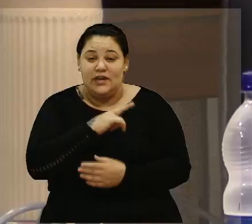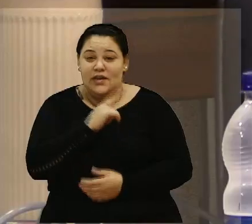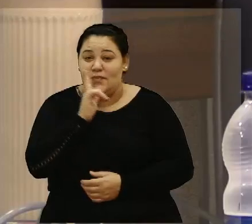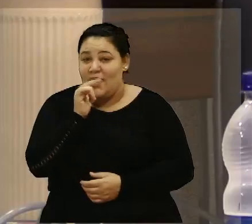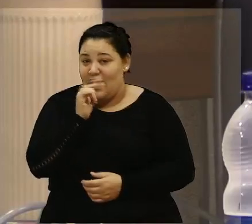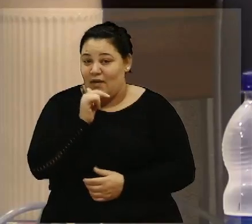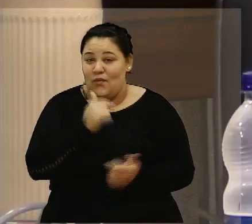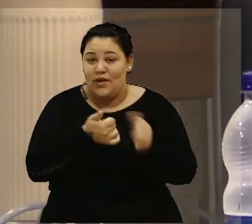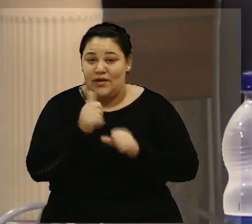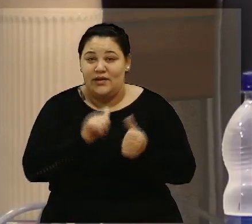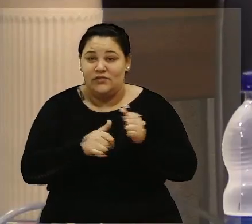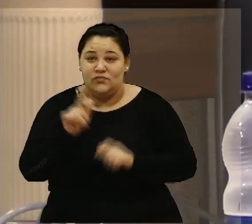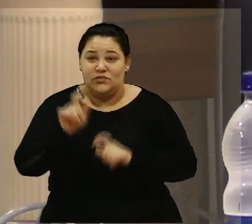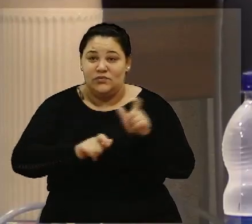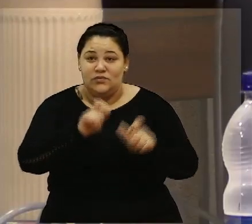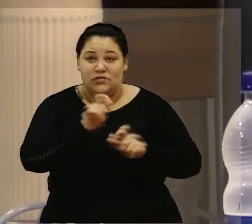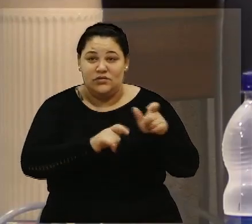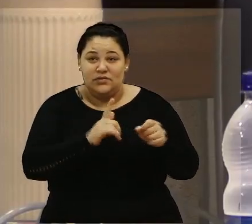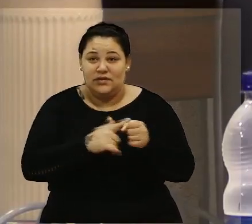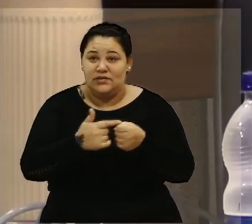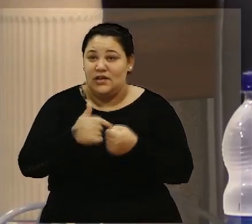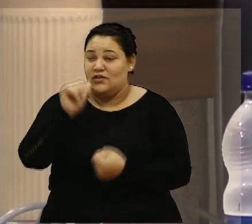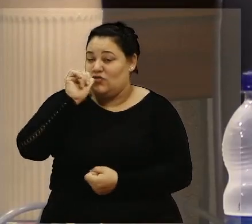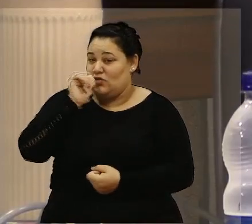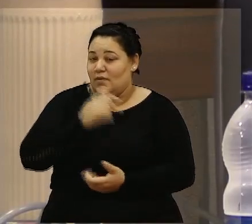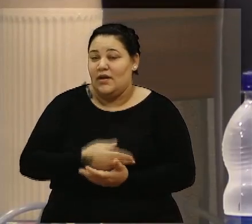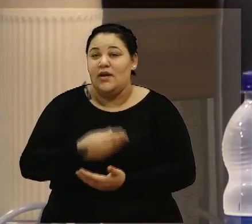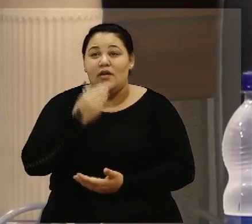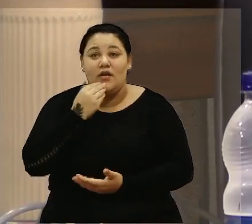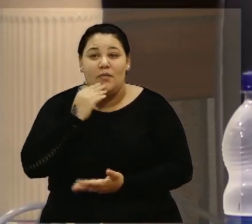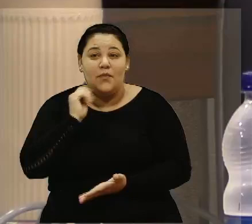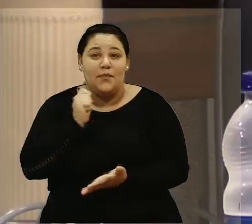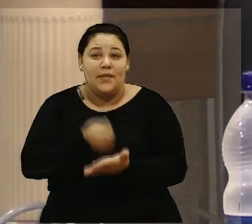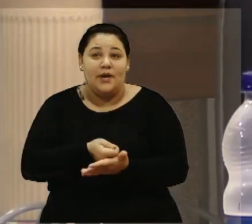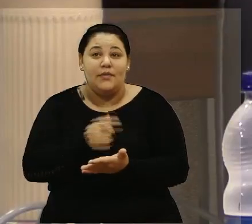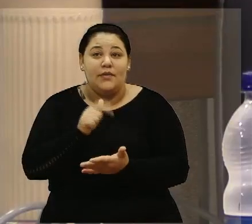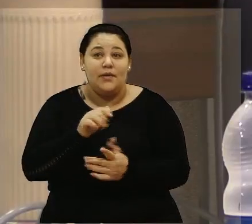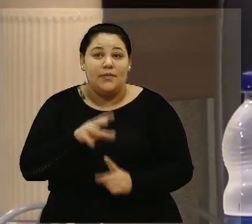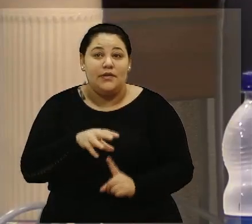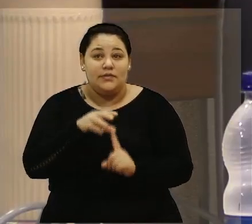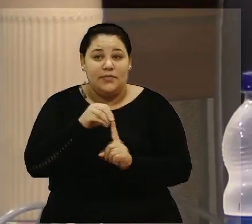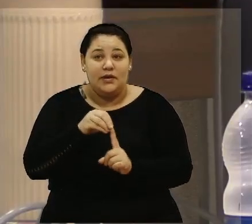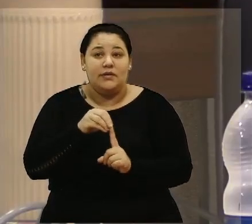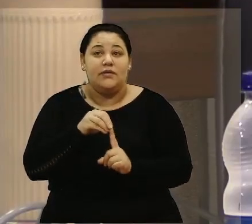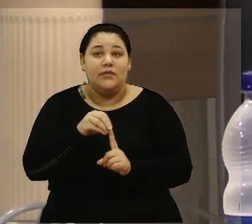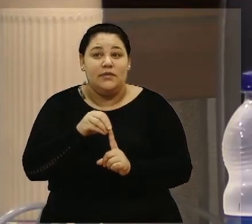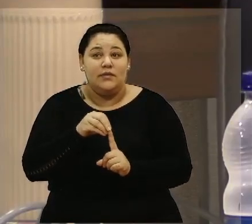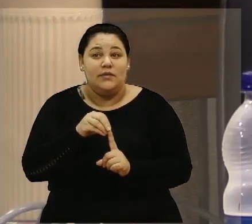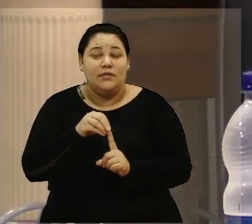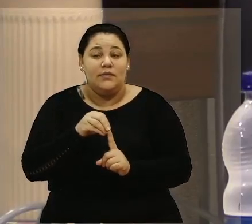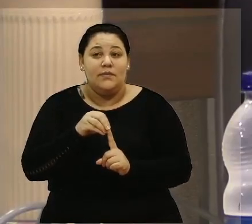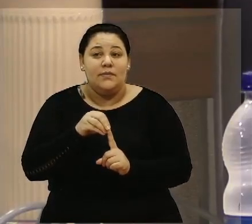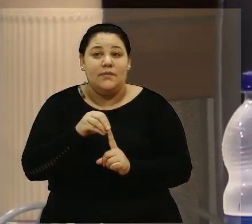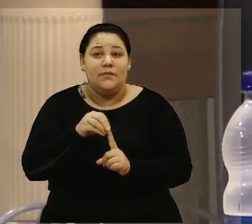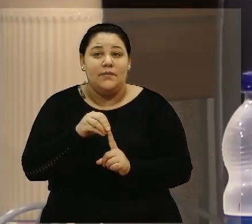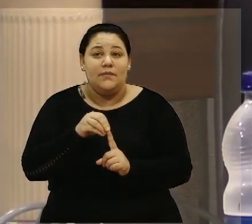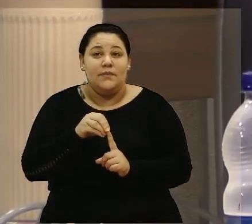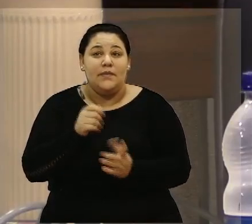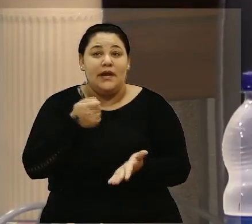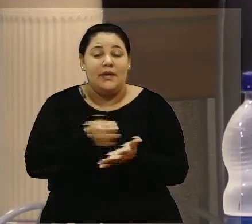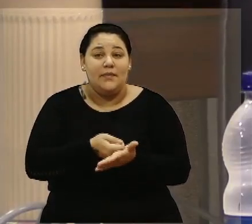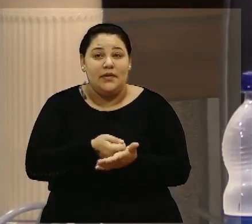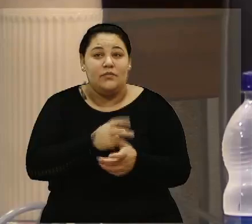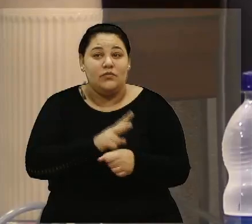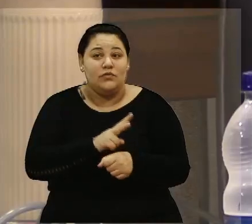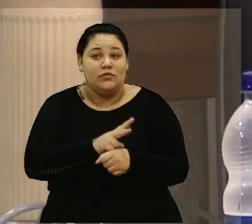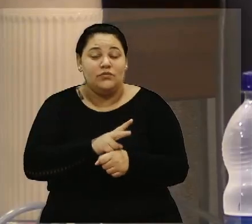para o pessoal da cidade beber. E, claro, o pagamento, Eloy, é fundamental. Pagamento, prestação de serviços,